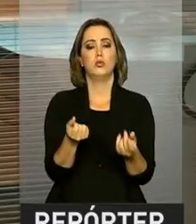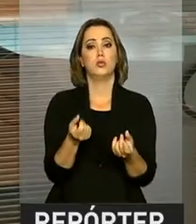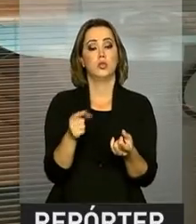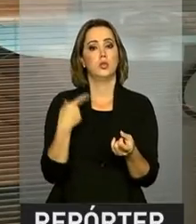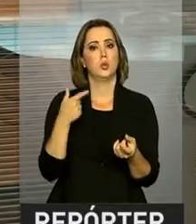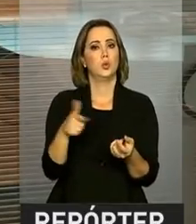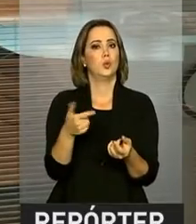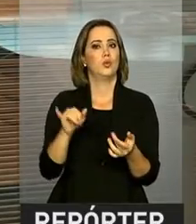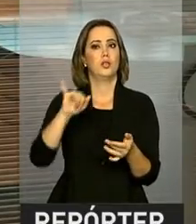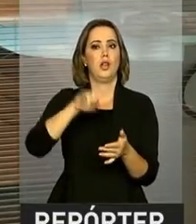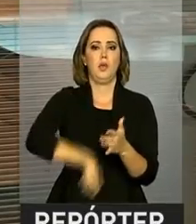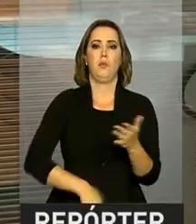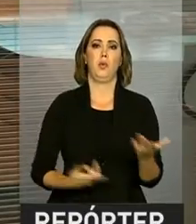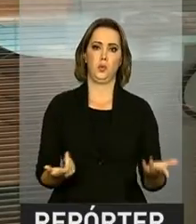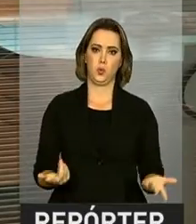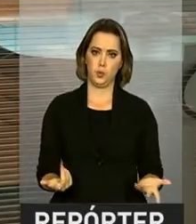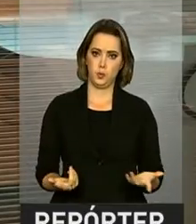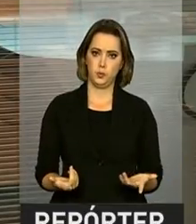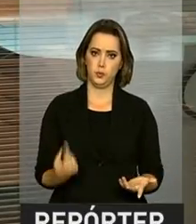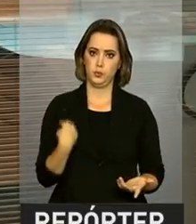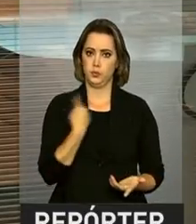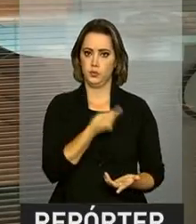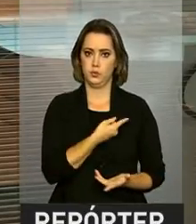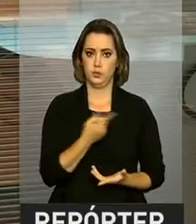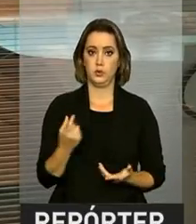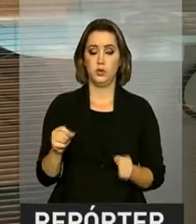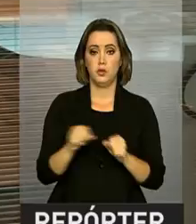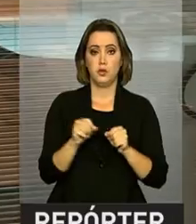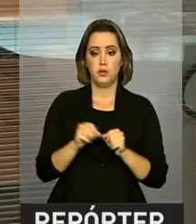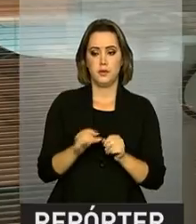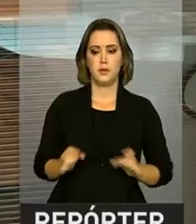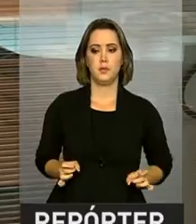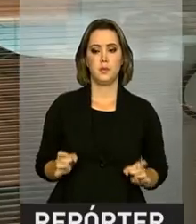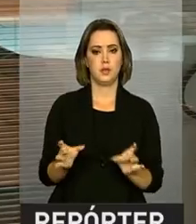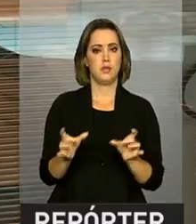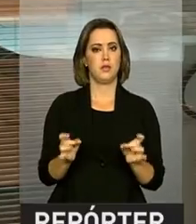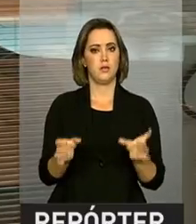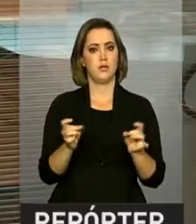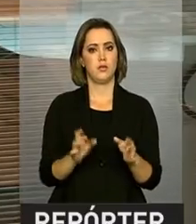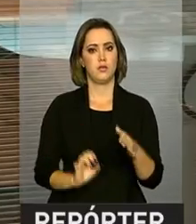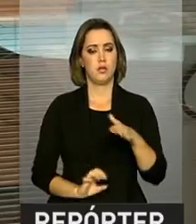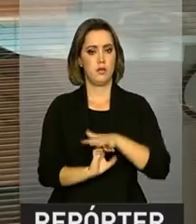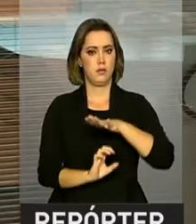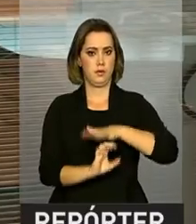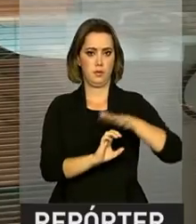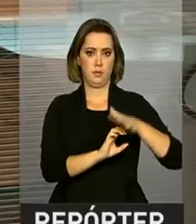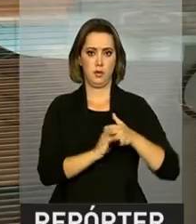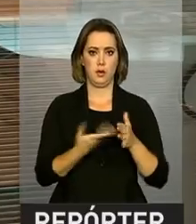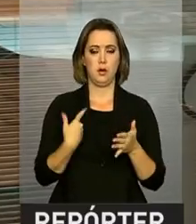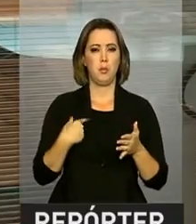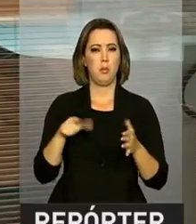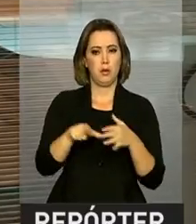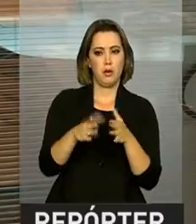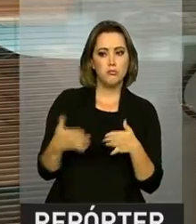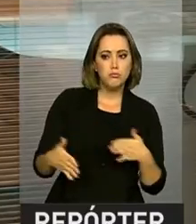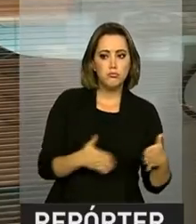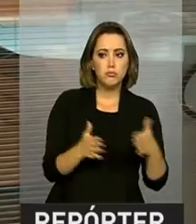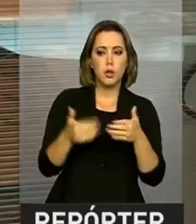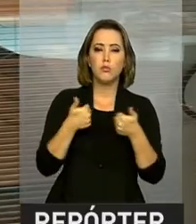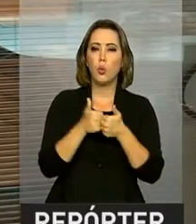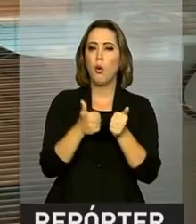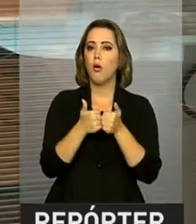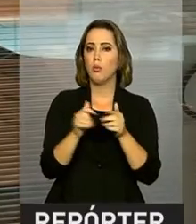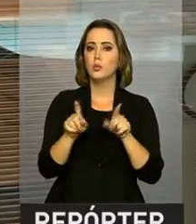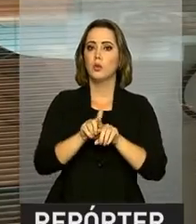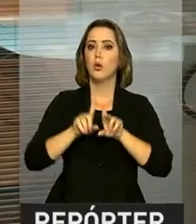sem tributos. Tá? Quando nós fazemos a venda para as companhias distribuidoras, há a incidência dos